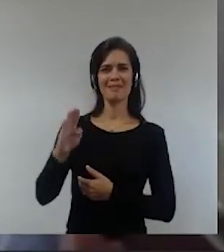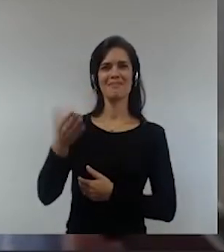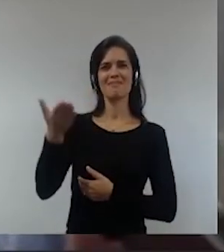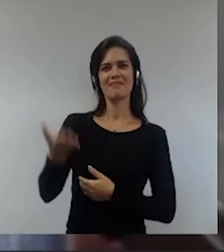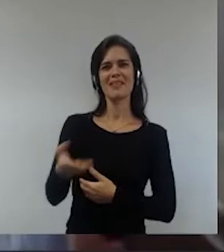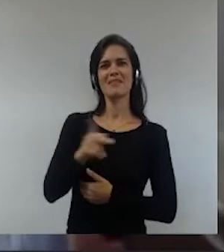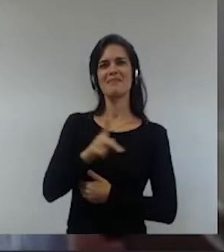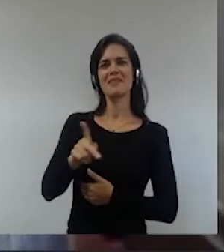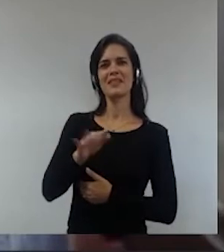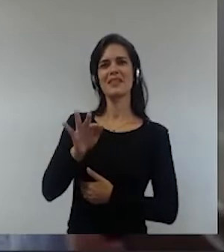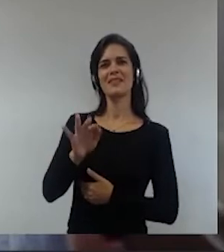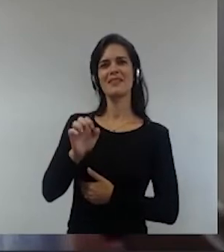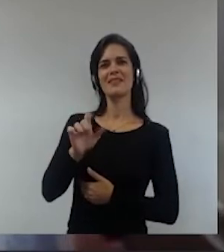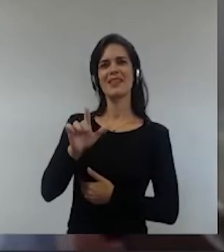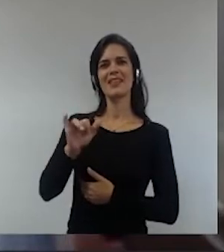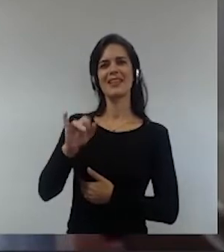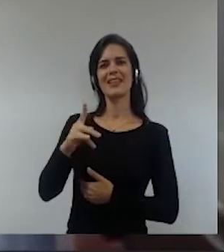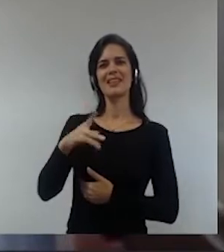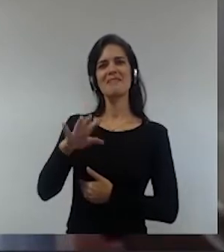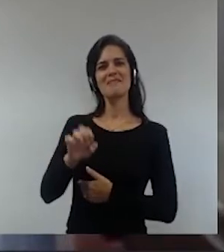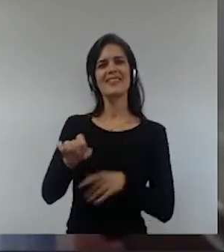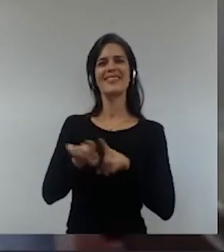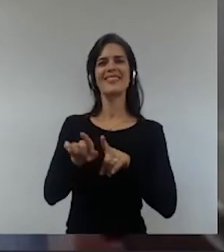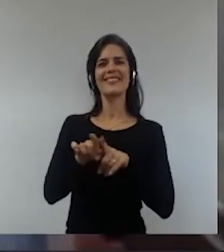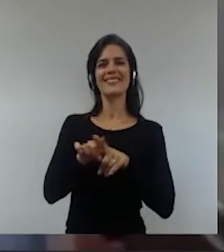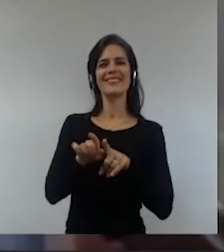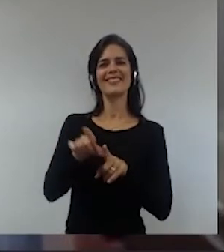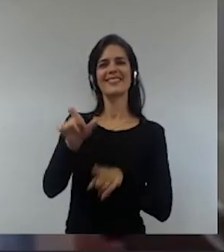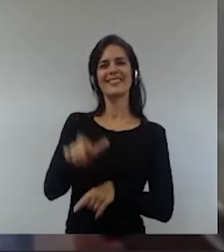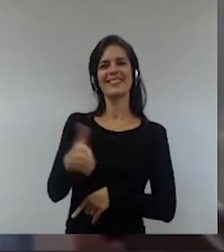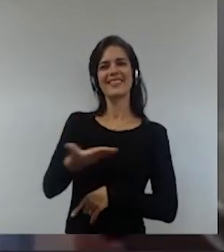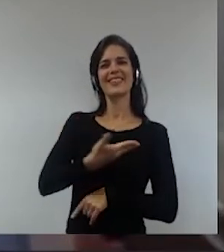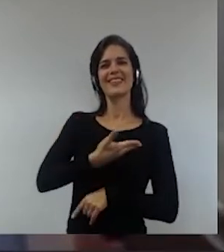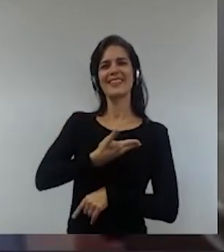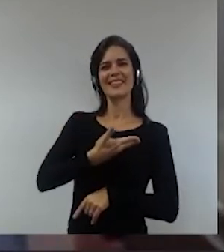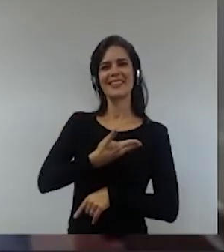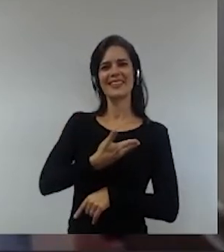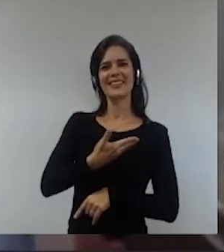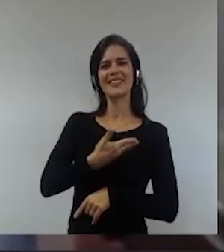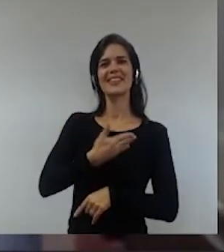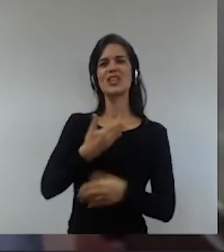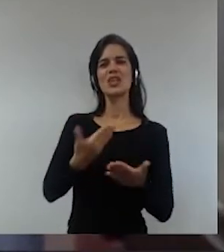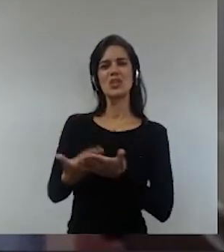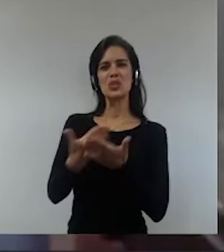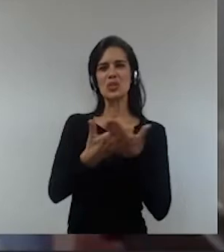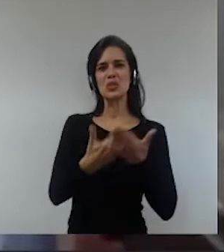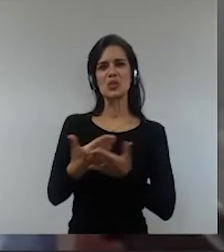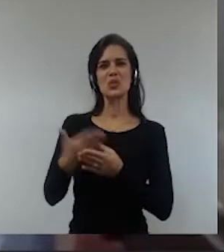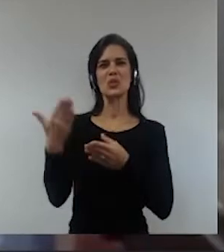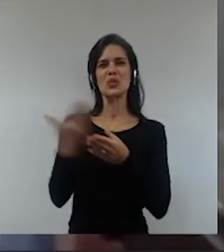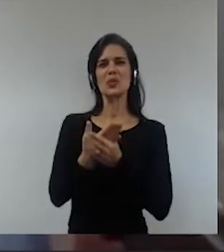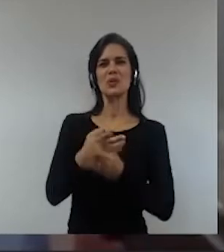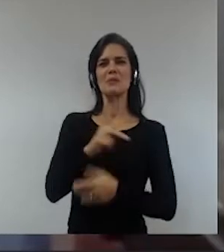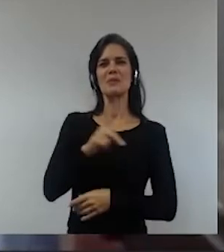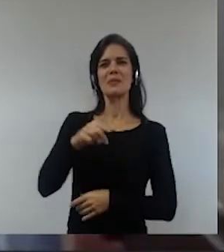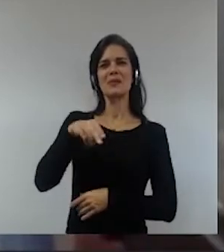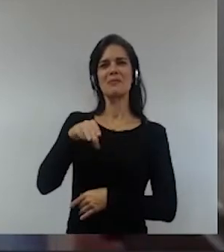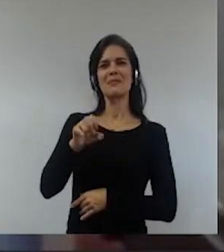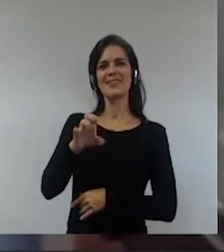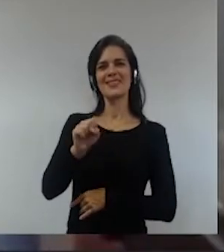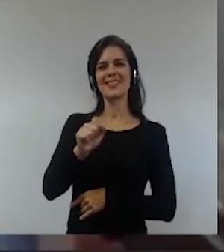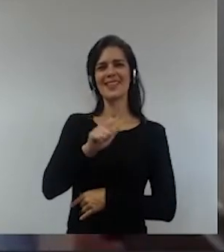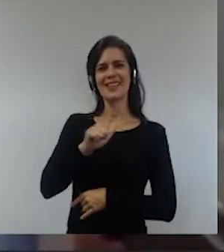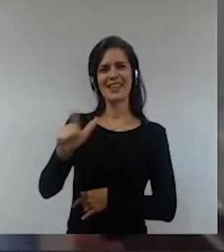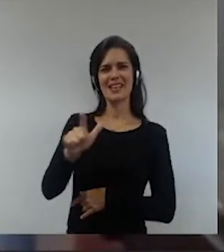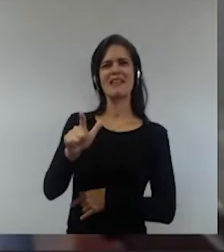do presidente Felipe Santa Cruz e na pessoa do meu querido amigo processualista, como já dito pelo professor Misael, grande craque do